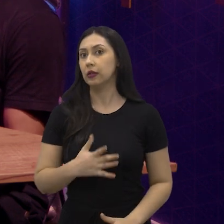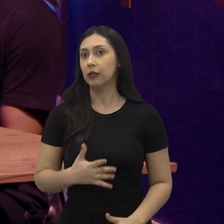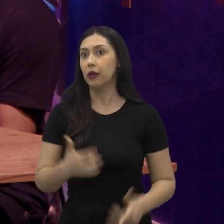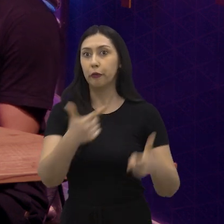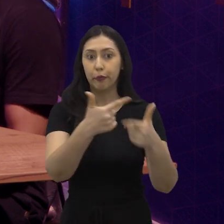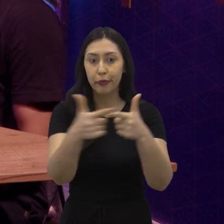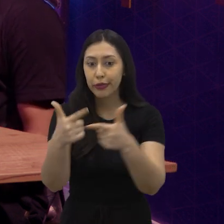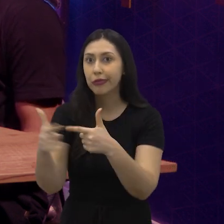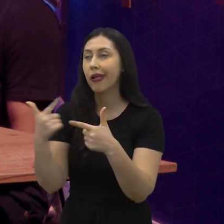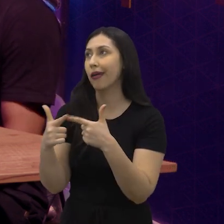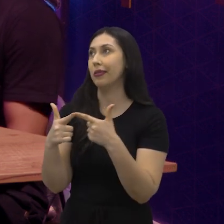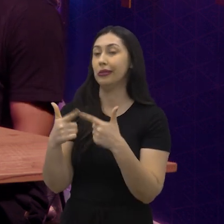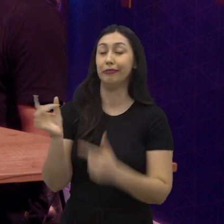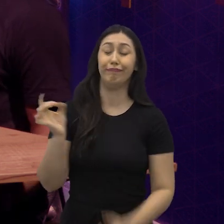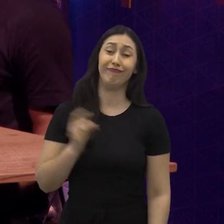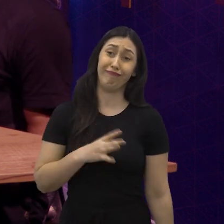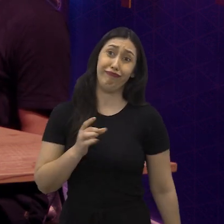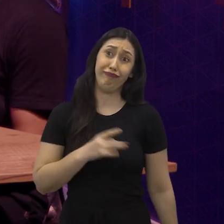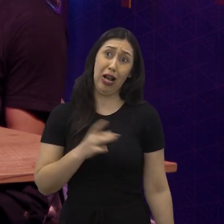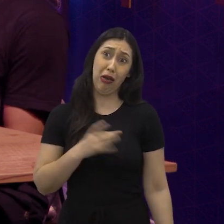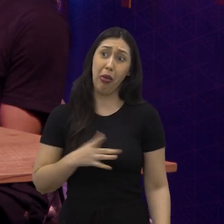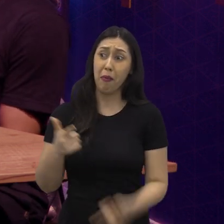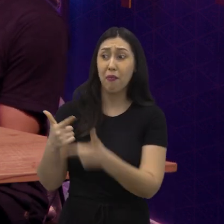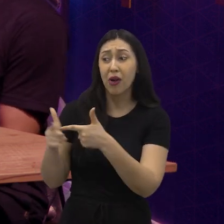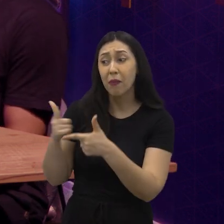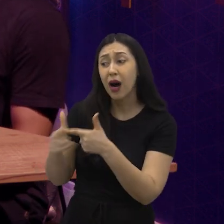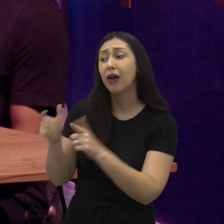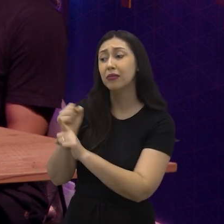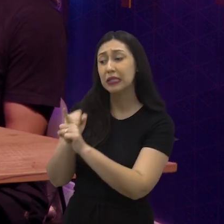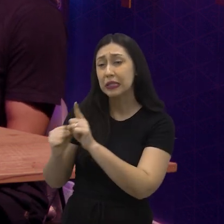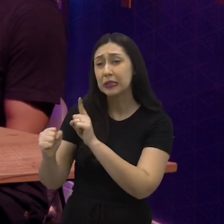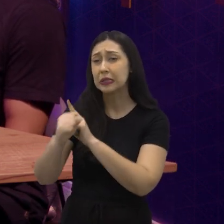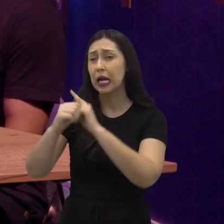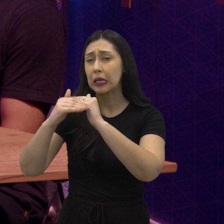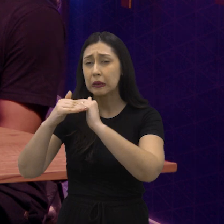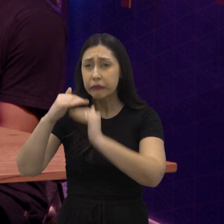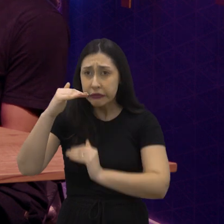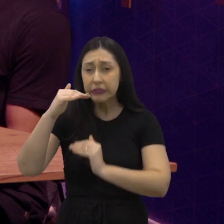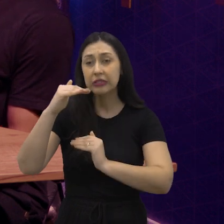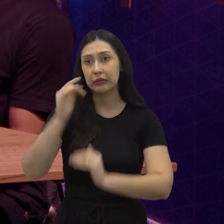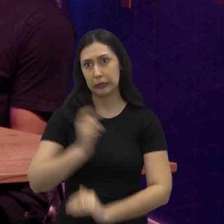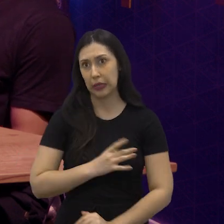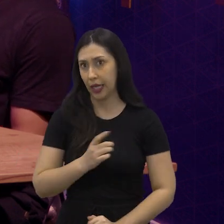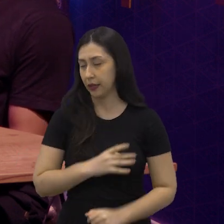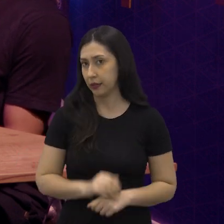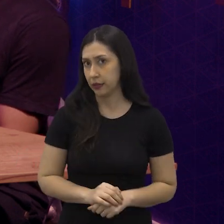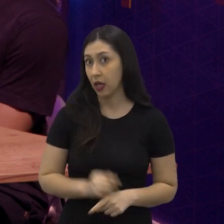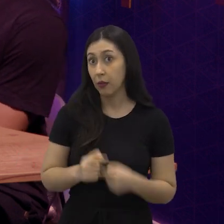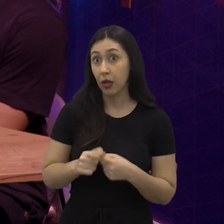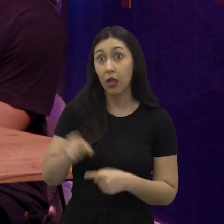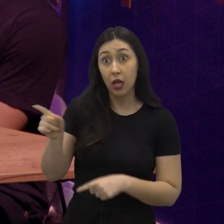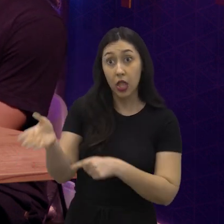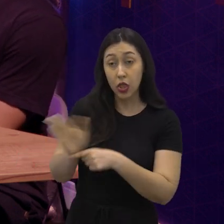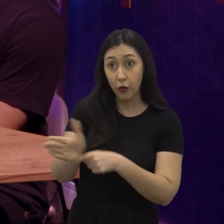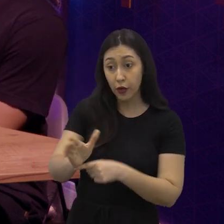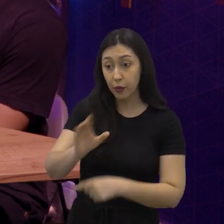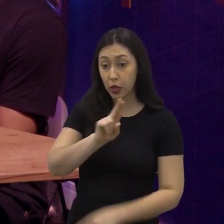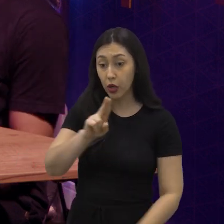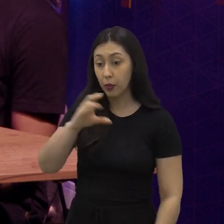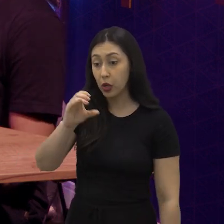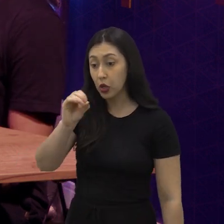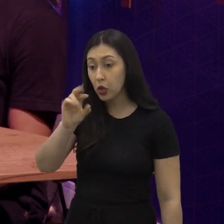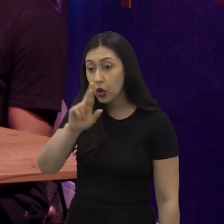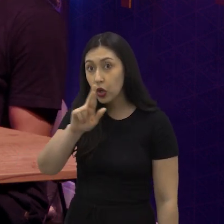como um monstro, os problemas sociais como um monstro, né? Então, no Corra, o racismo é um monstro,